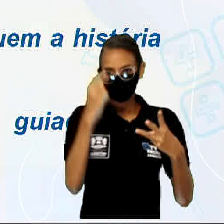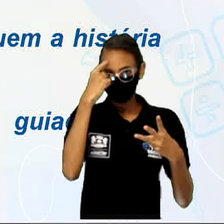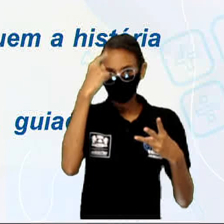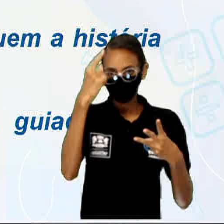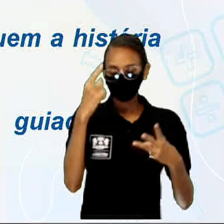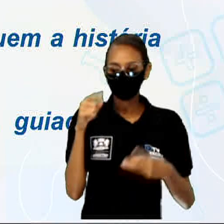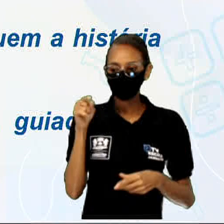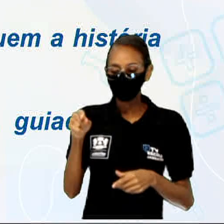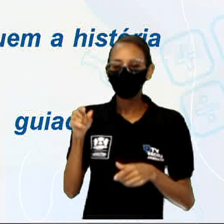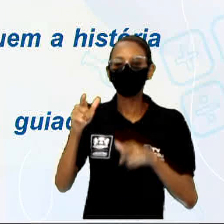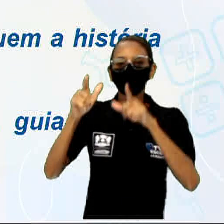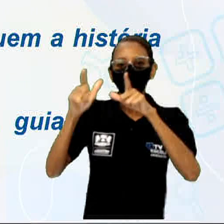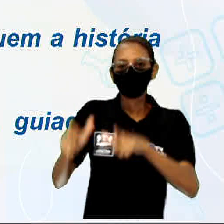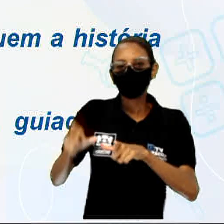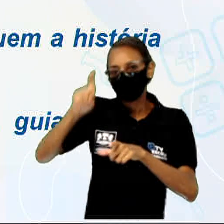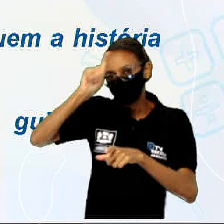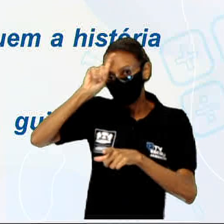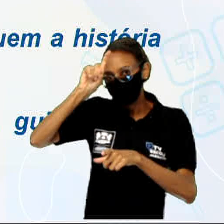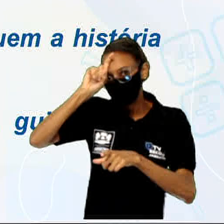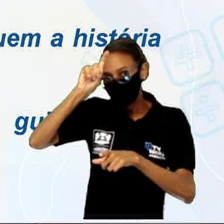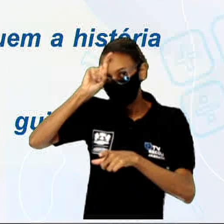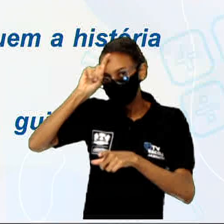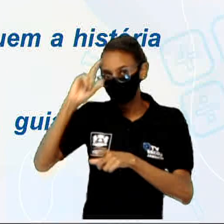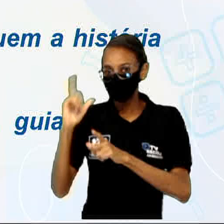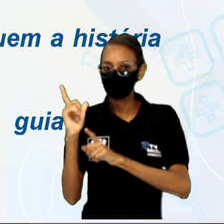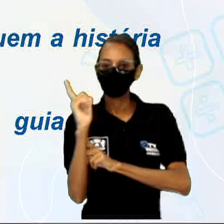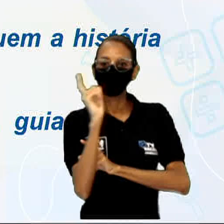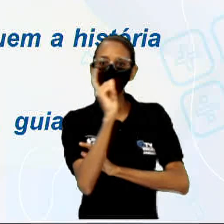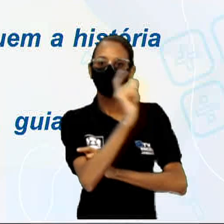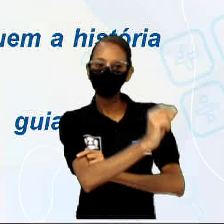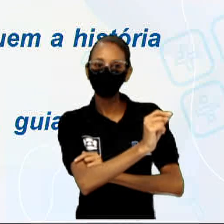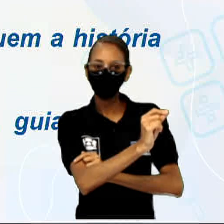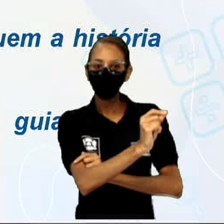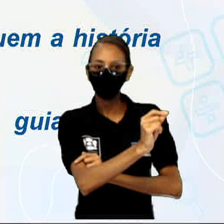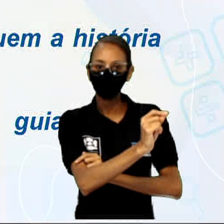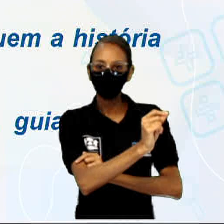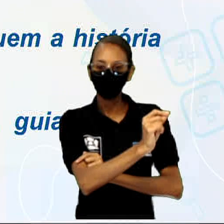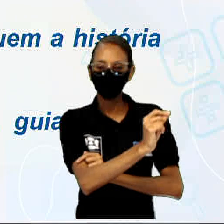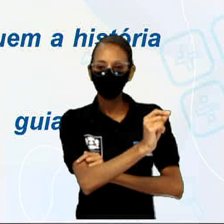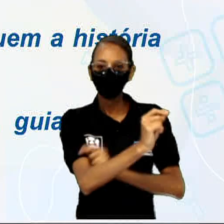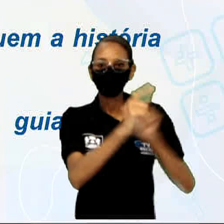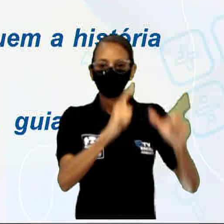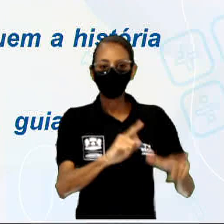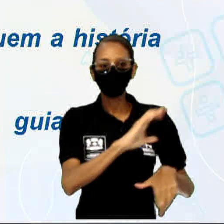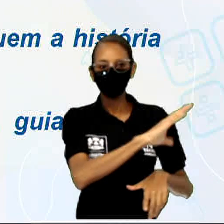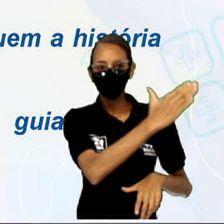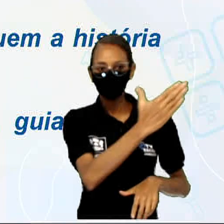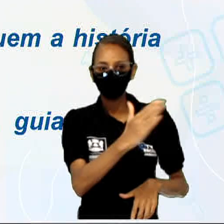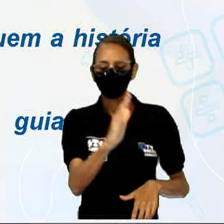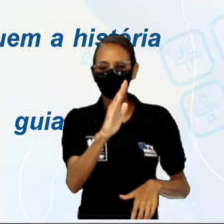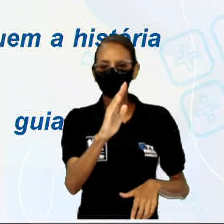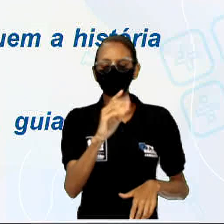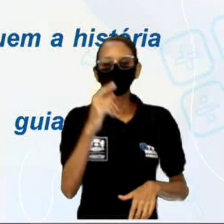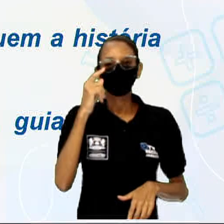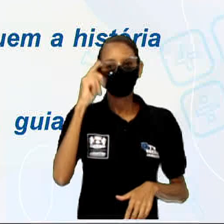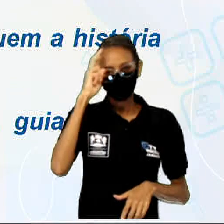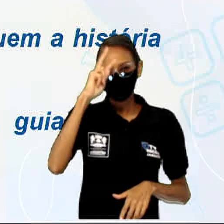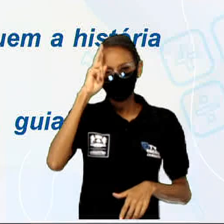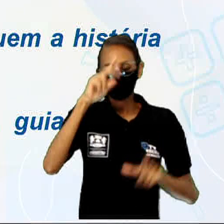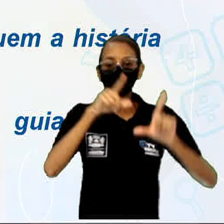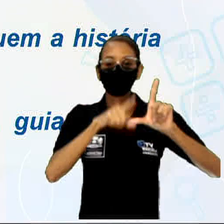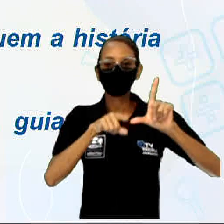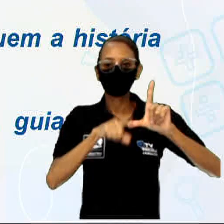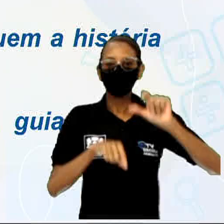gloriosa dos hebreus do Egito, guiados por Moisés, é chamada de Êxodo, B,